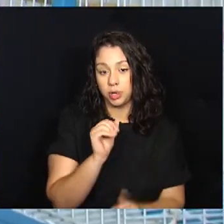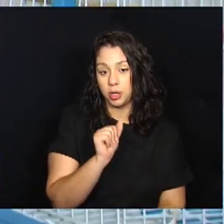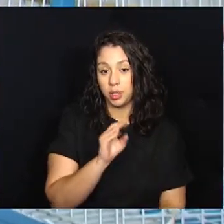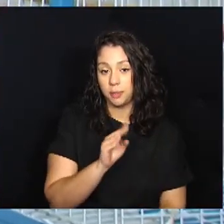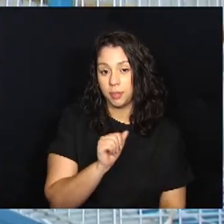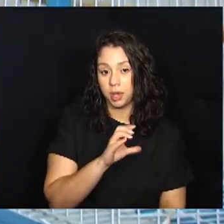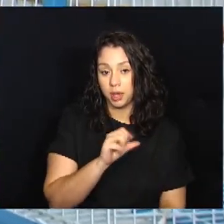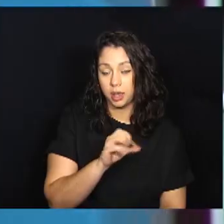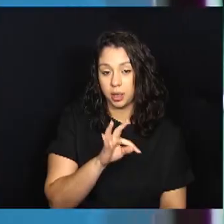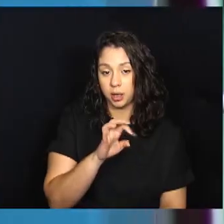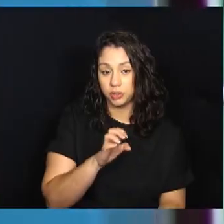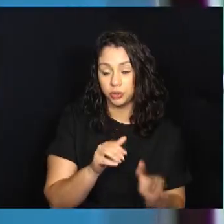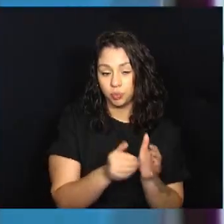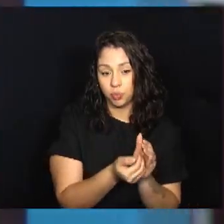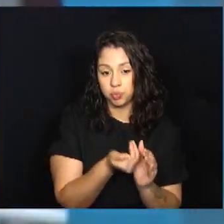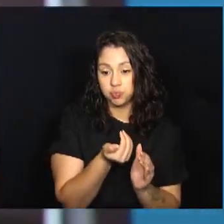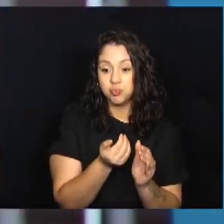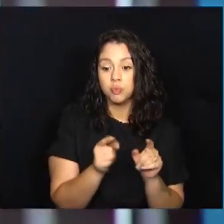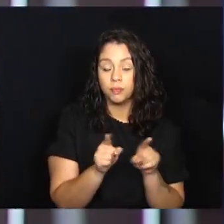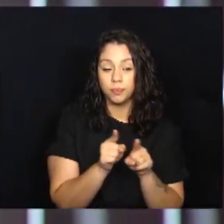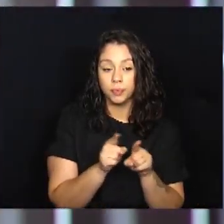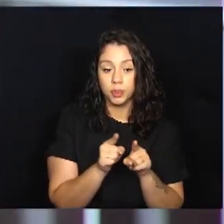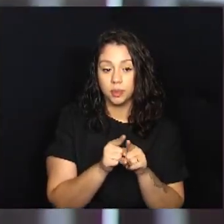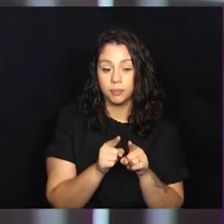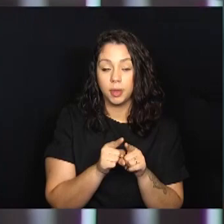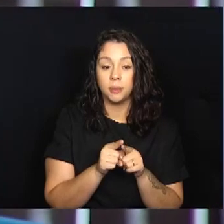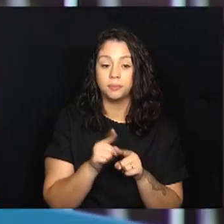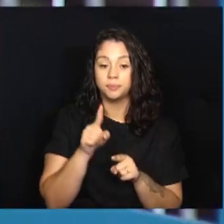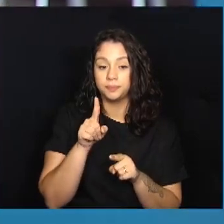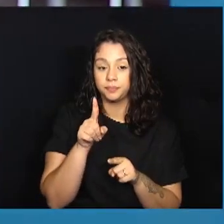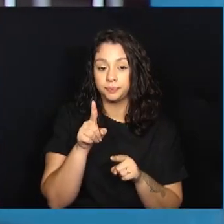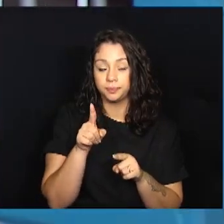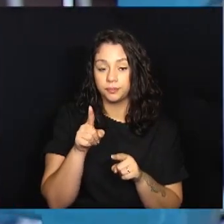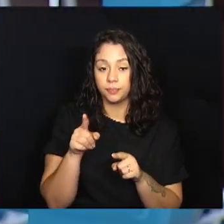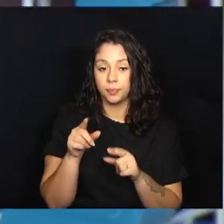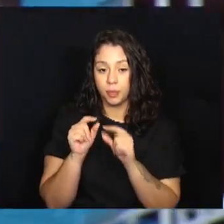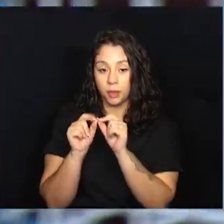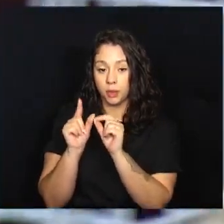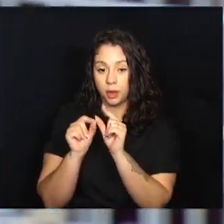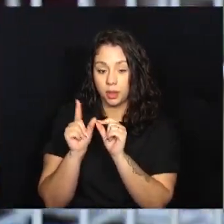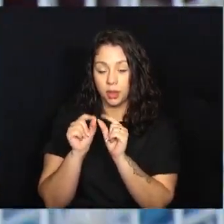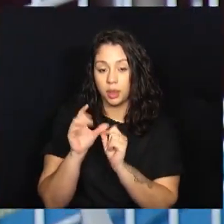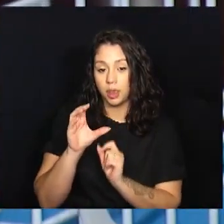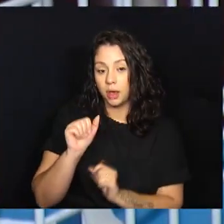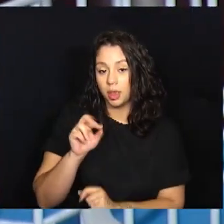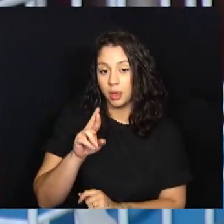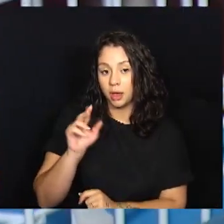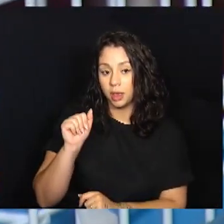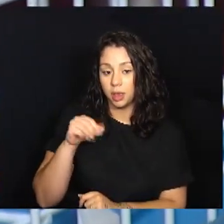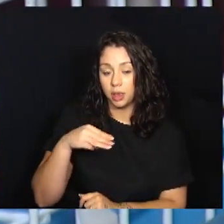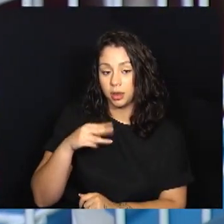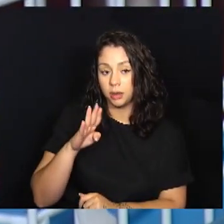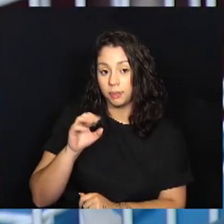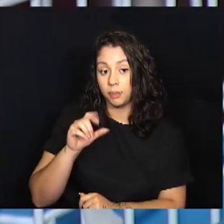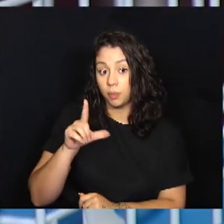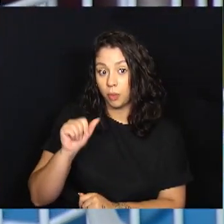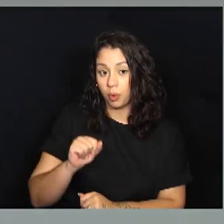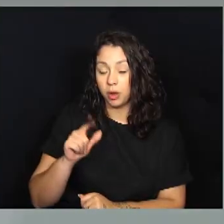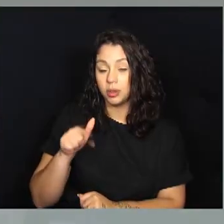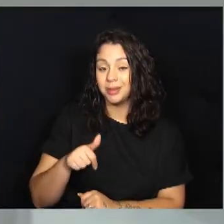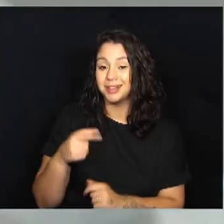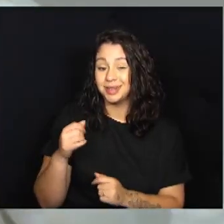intoxica a ave, né? A carambola, por causa que a carambola num alto teor de